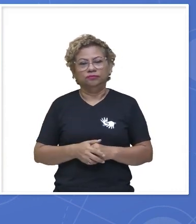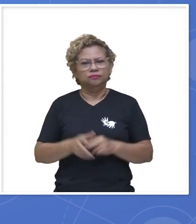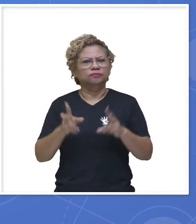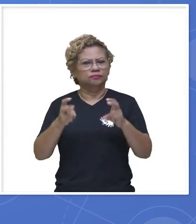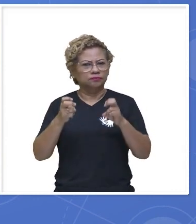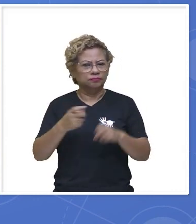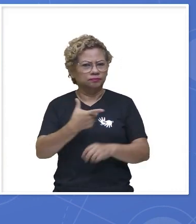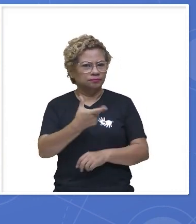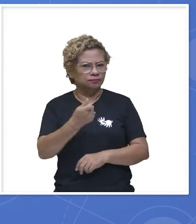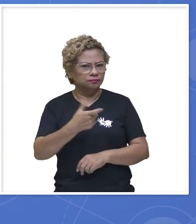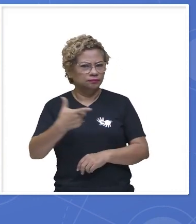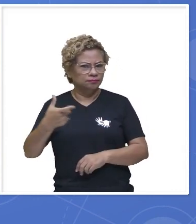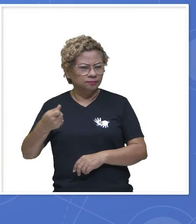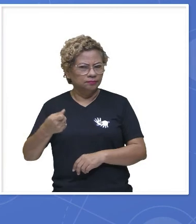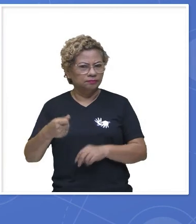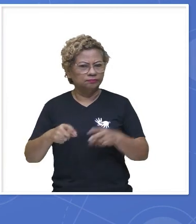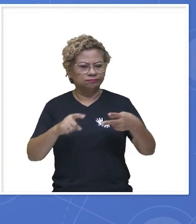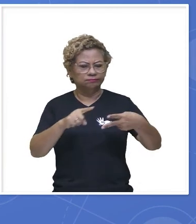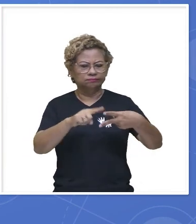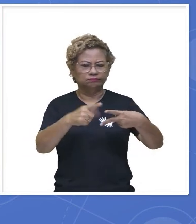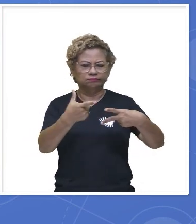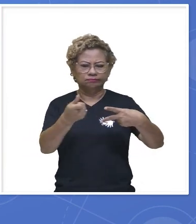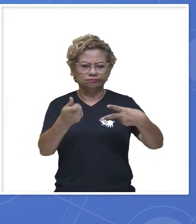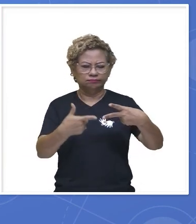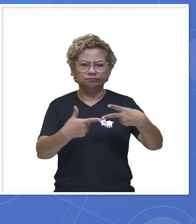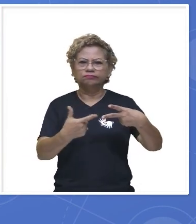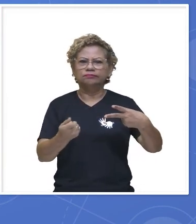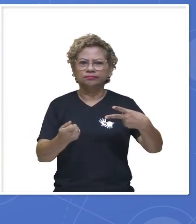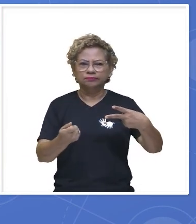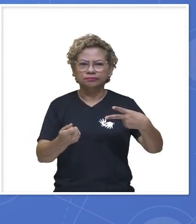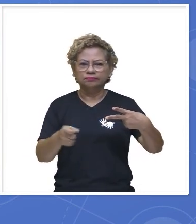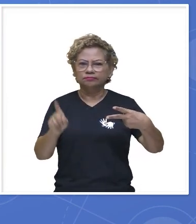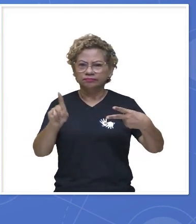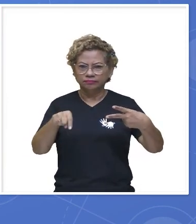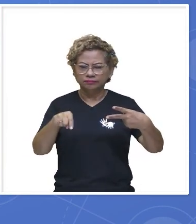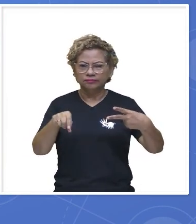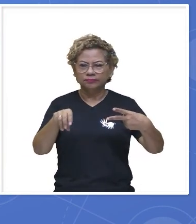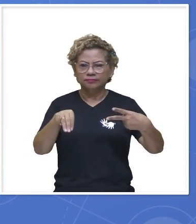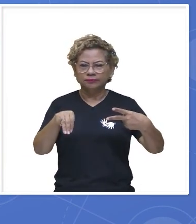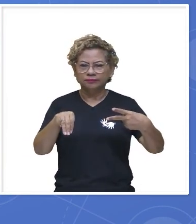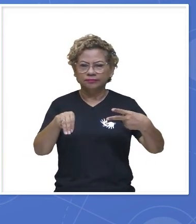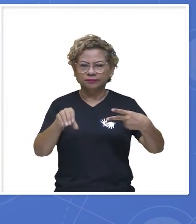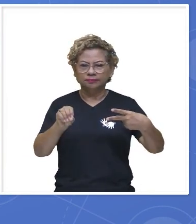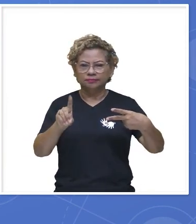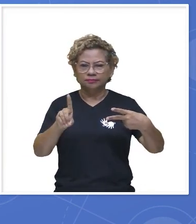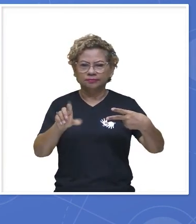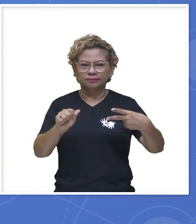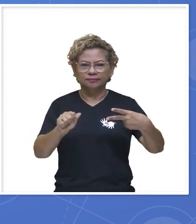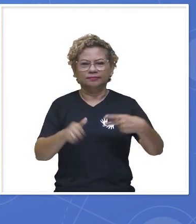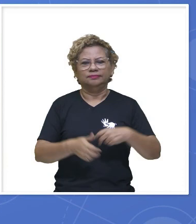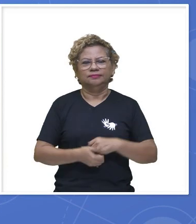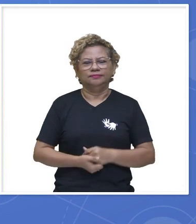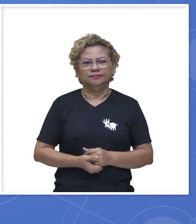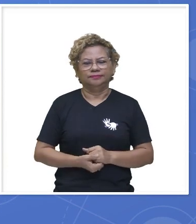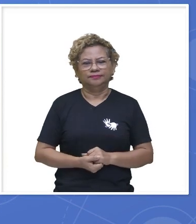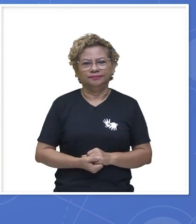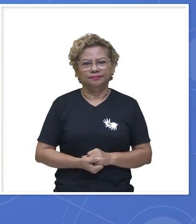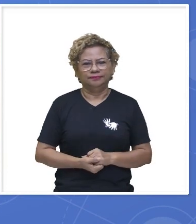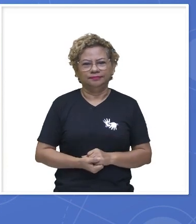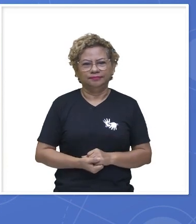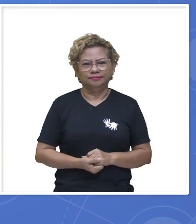aí 26, 28, e vou dividir por 2, que vai dar 14, tá? Então, nesse caso aqui, ó,